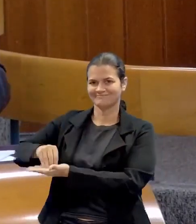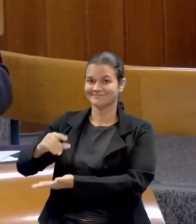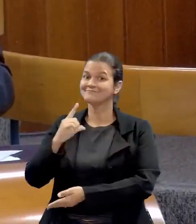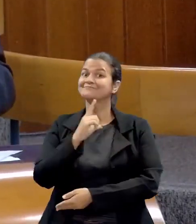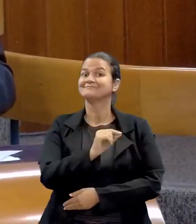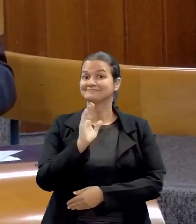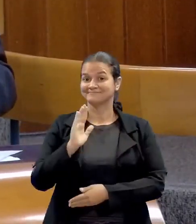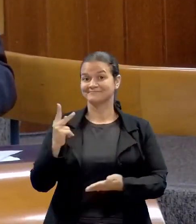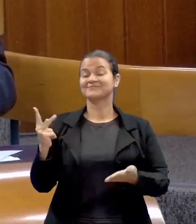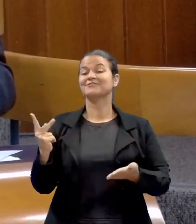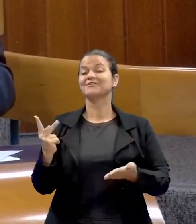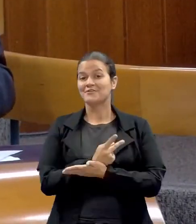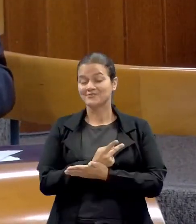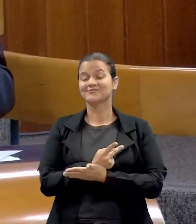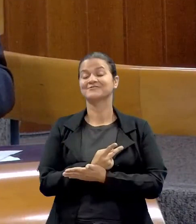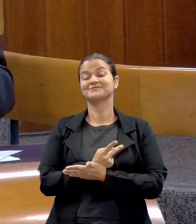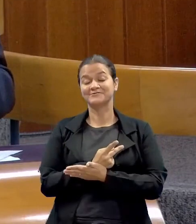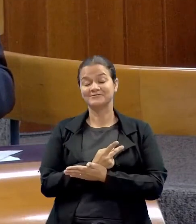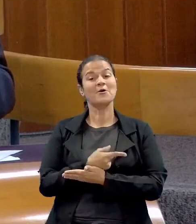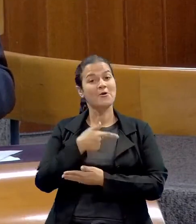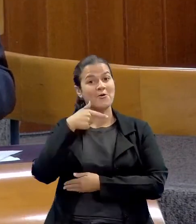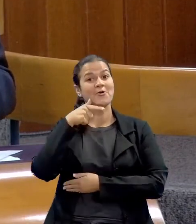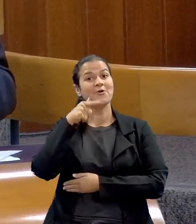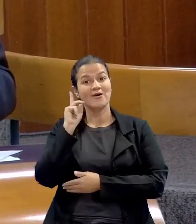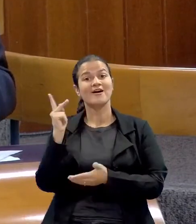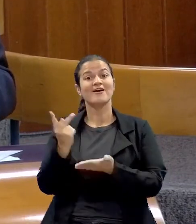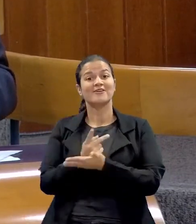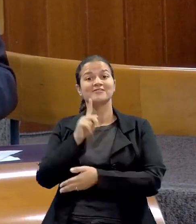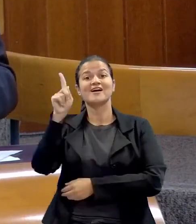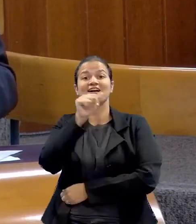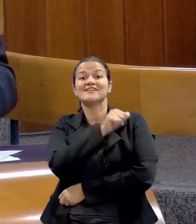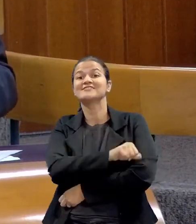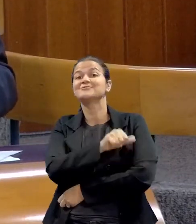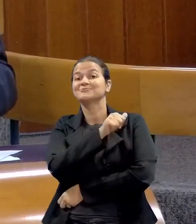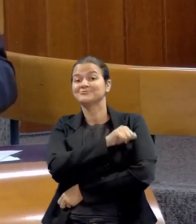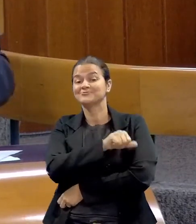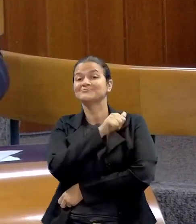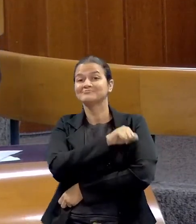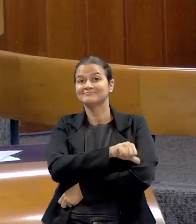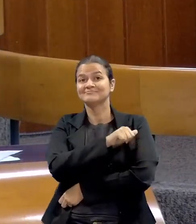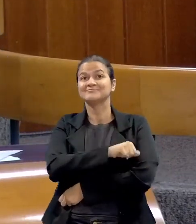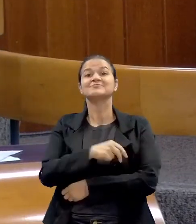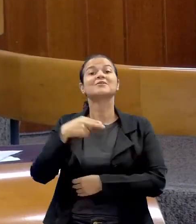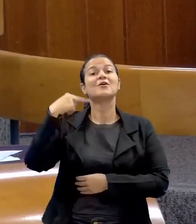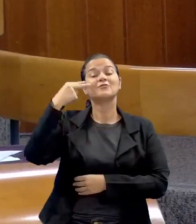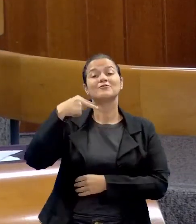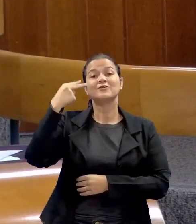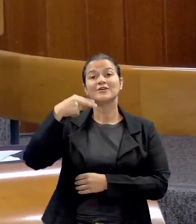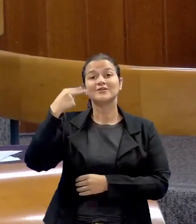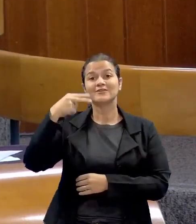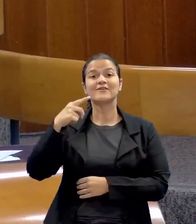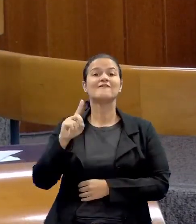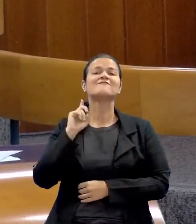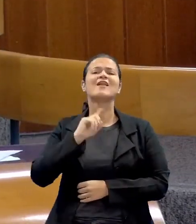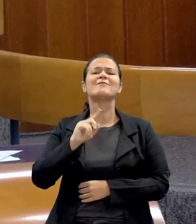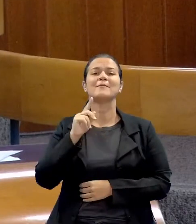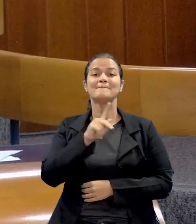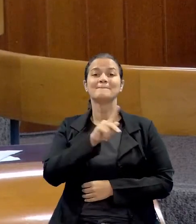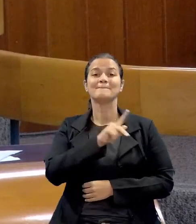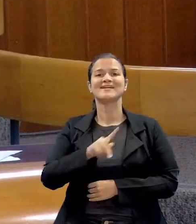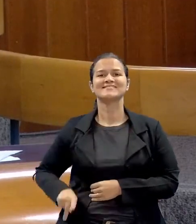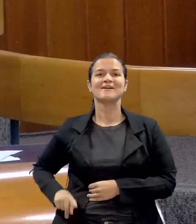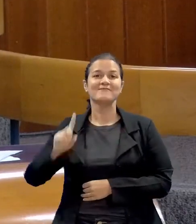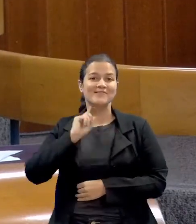Aconteceu um fato muito doido ontem na cidade do Rio de Janeiro. O vereador do Flamengo, presidente do